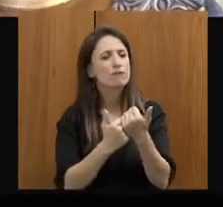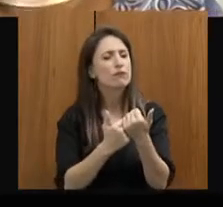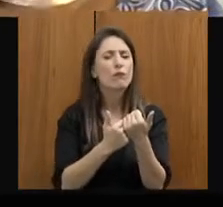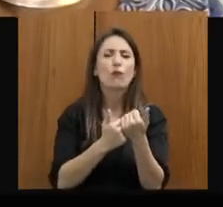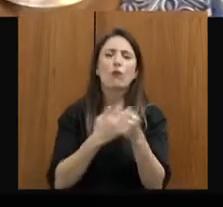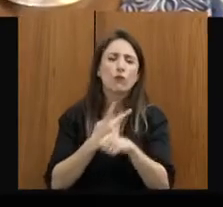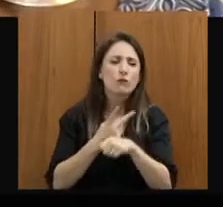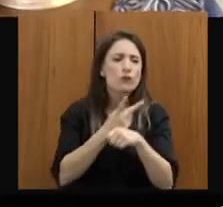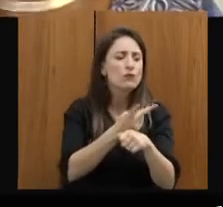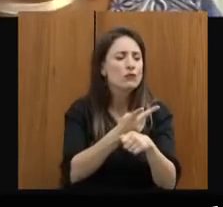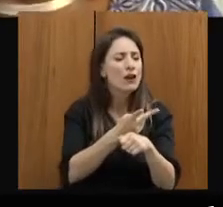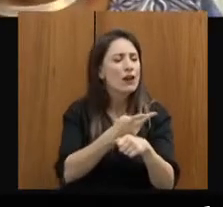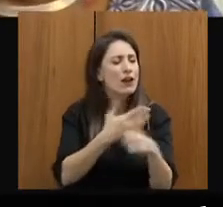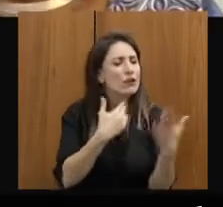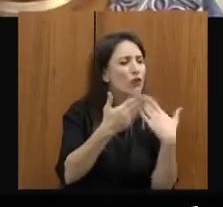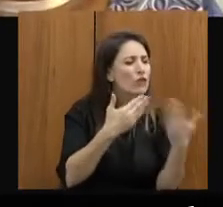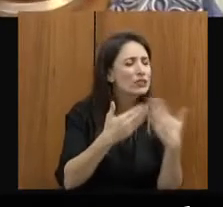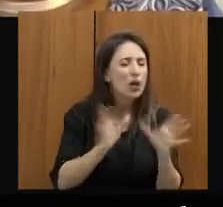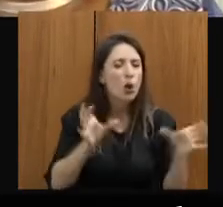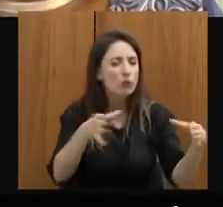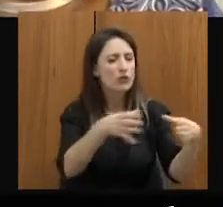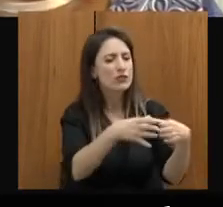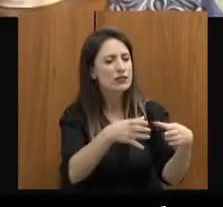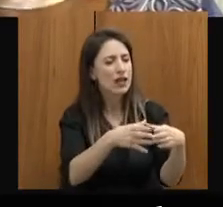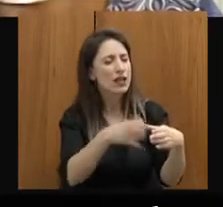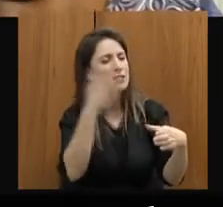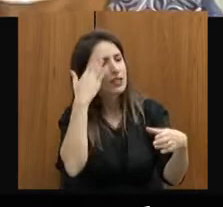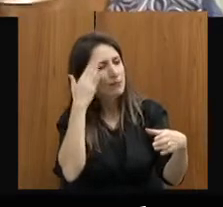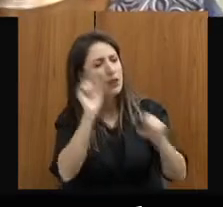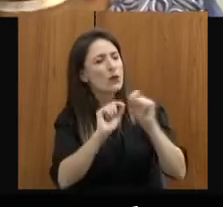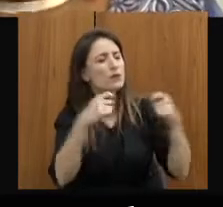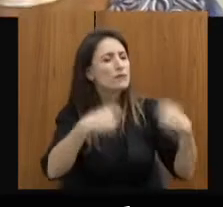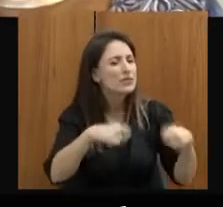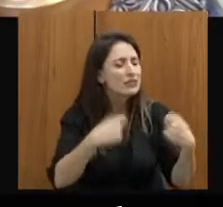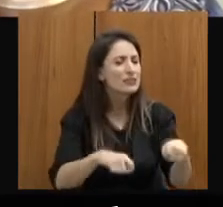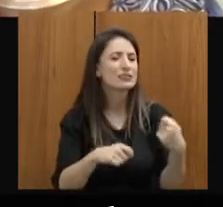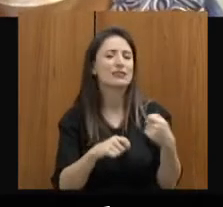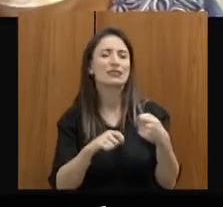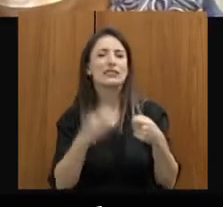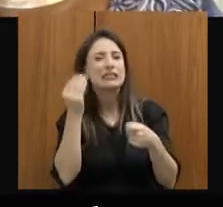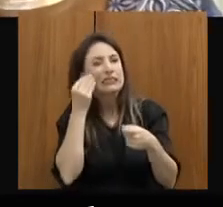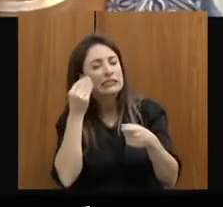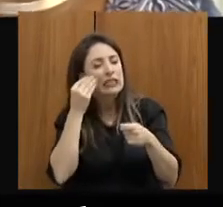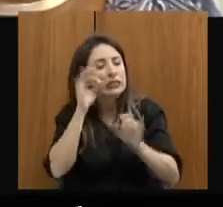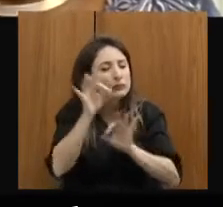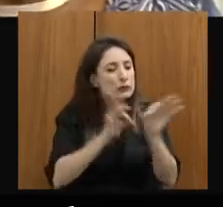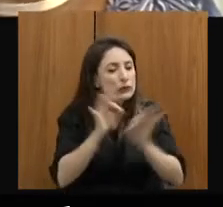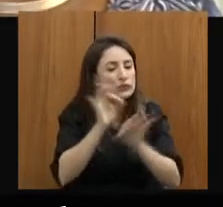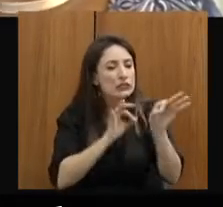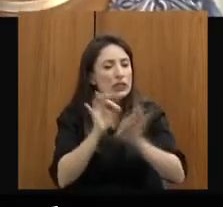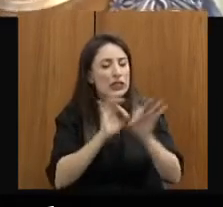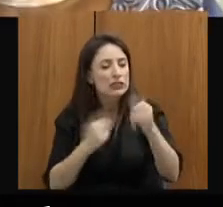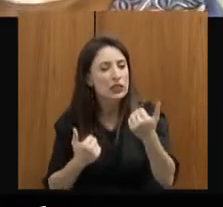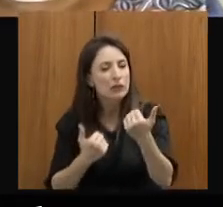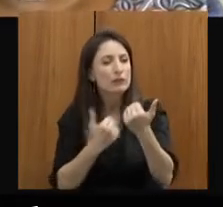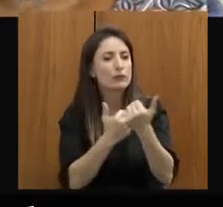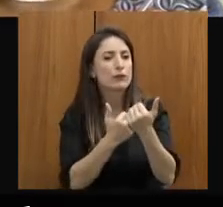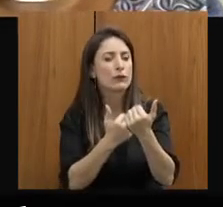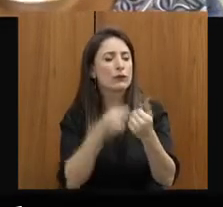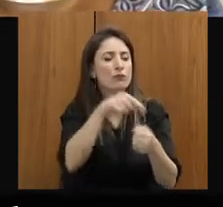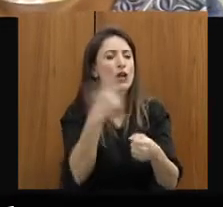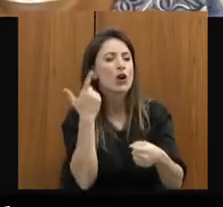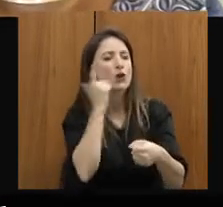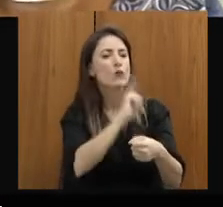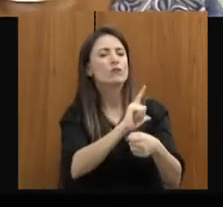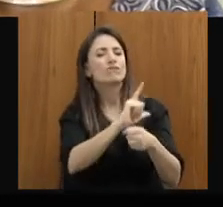no estado de desenvolver ferramentas efetivas de garantia dos direitos de